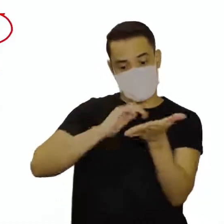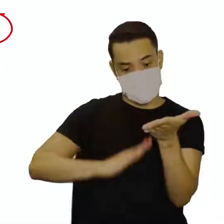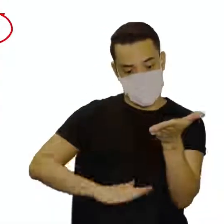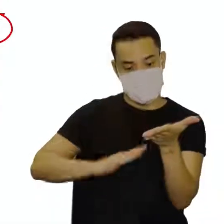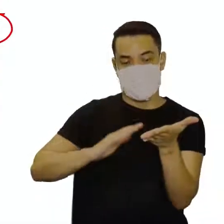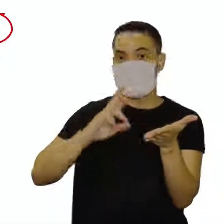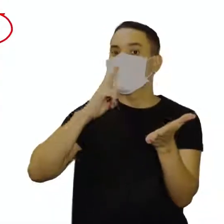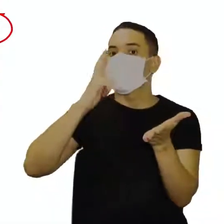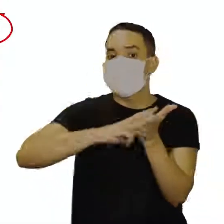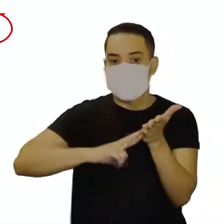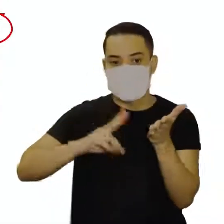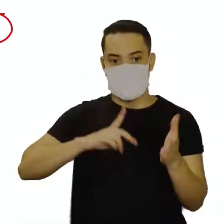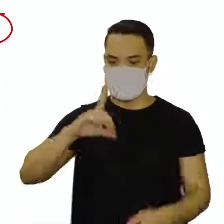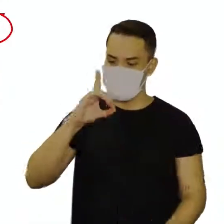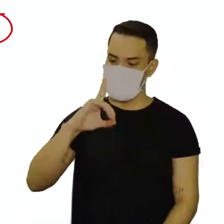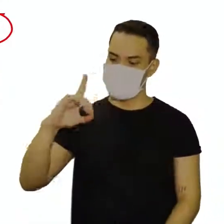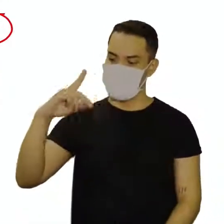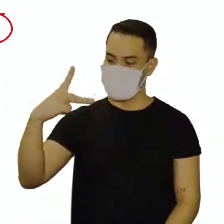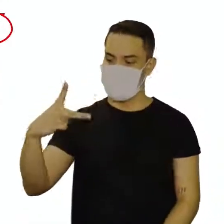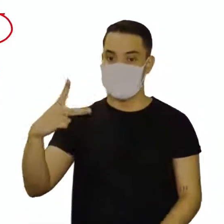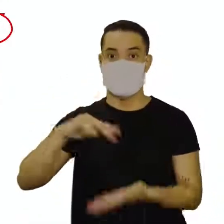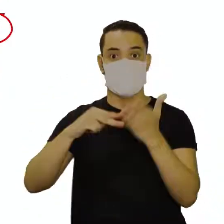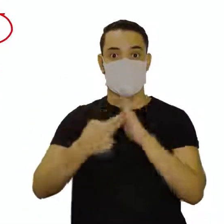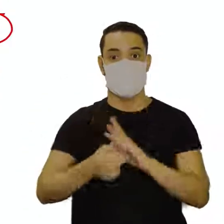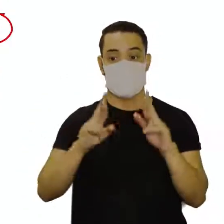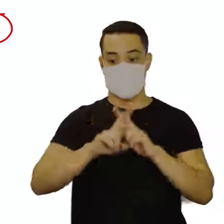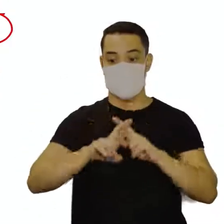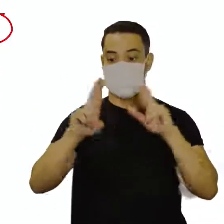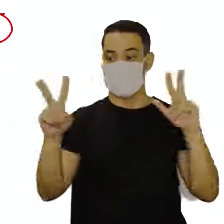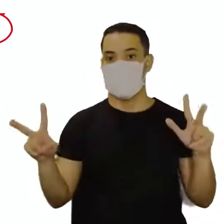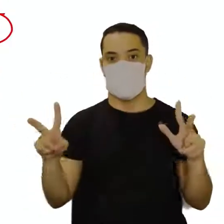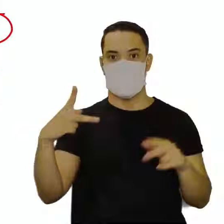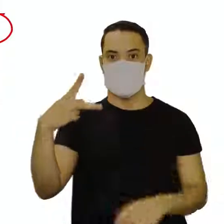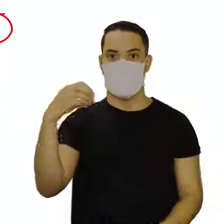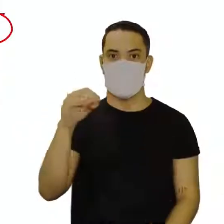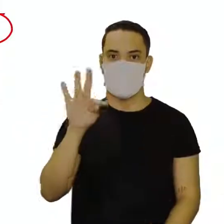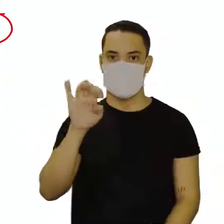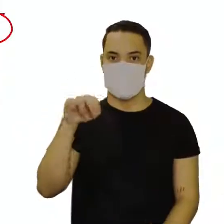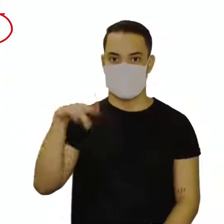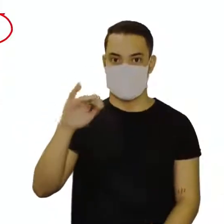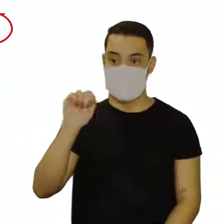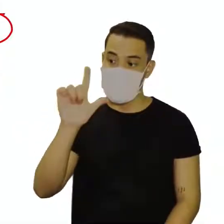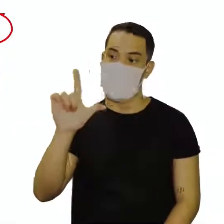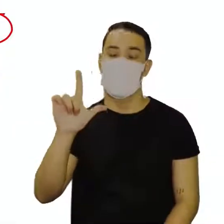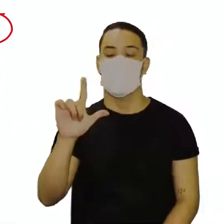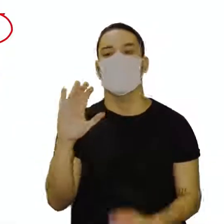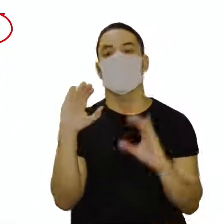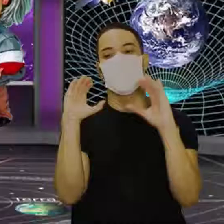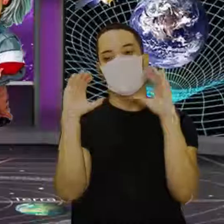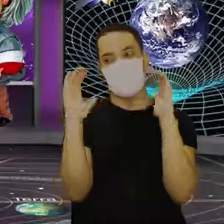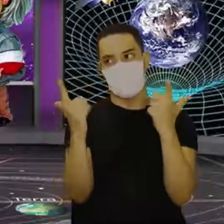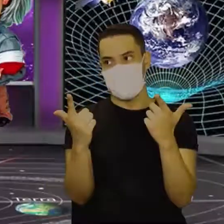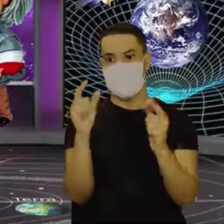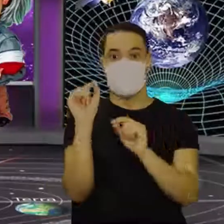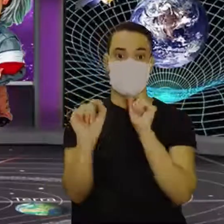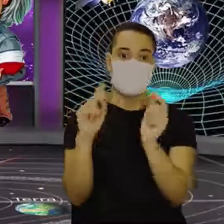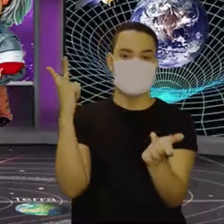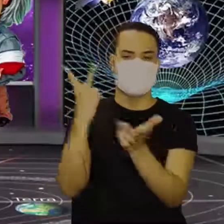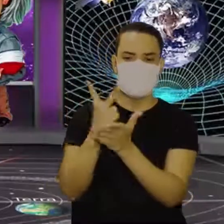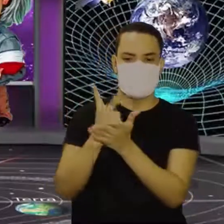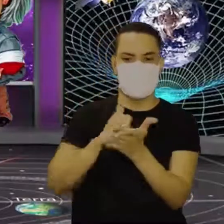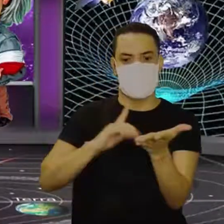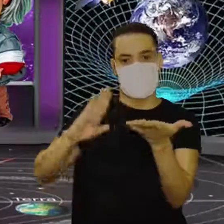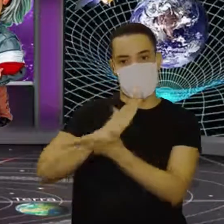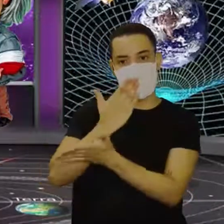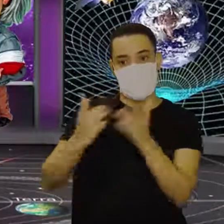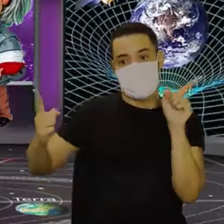escrito DDP, é diferença de potencial. Lógico, pessoal, olha só, sempre tem algumas